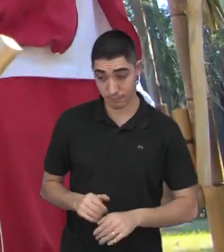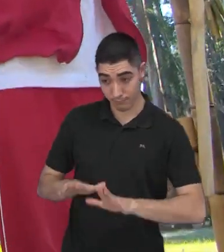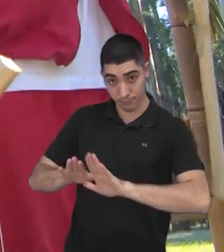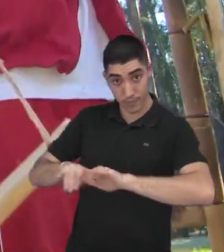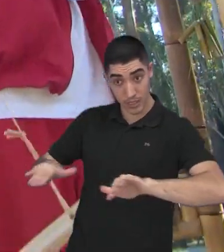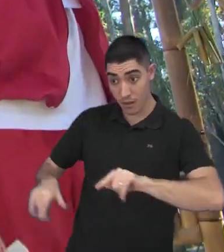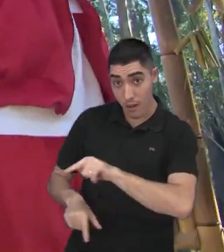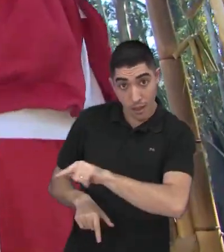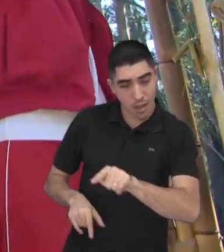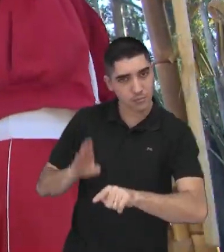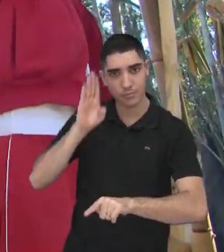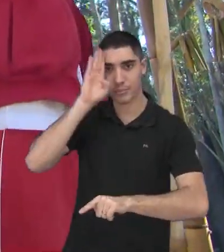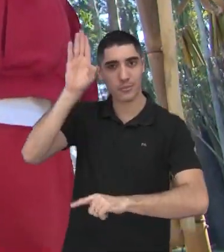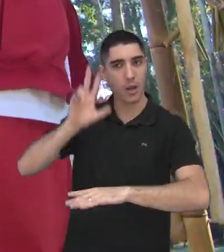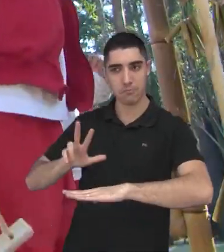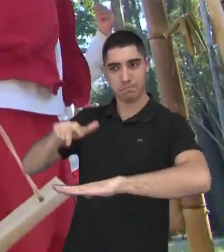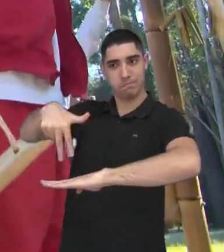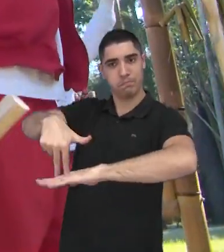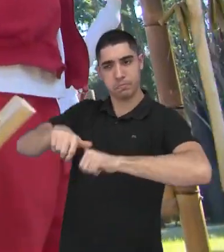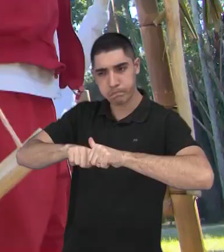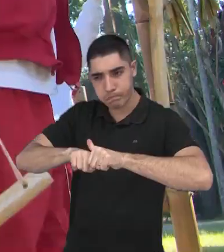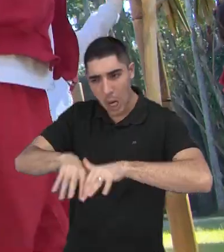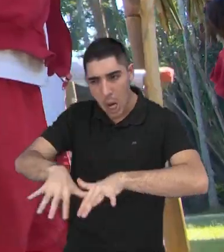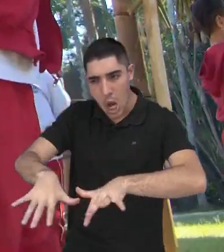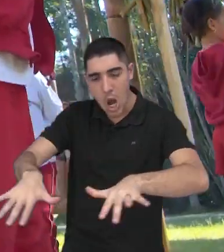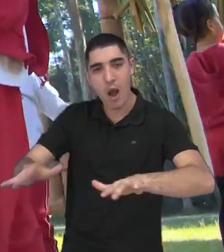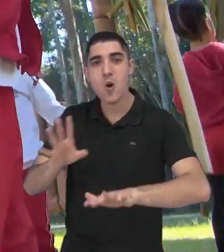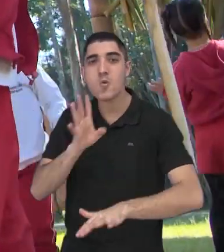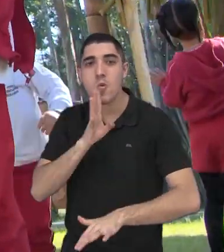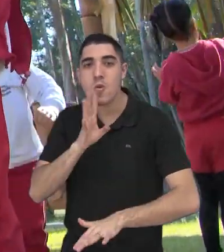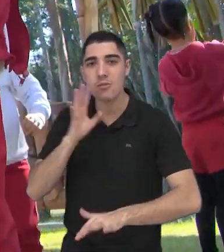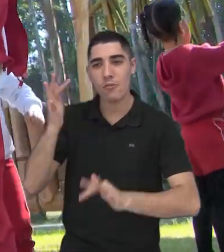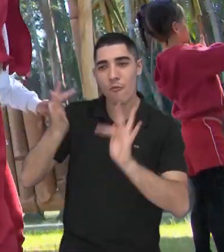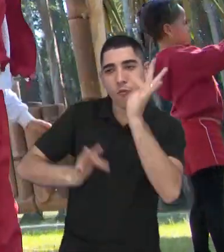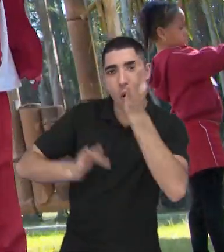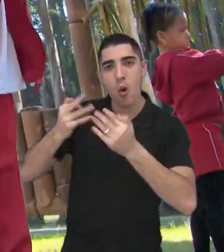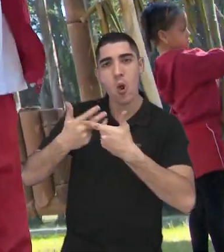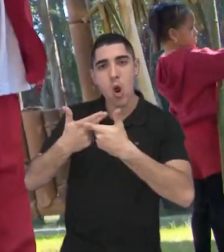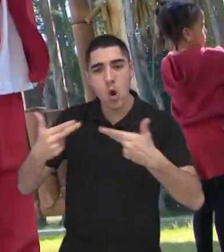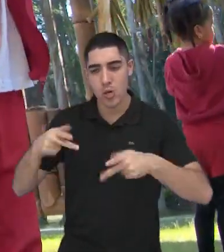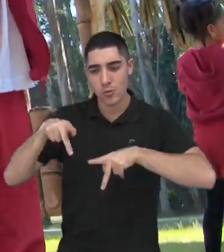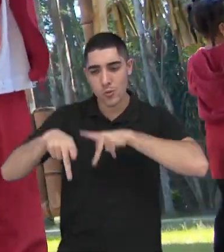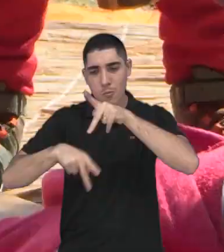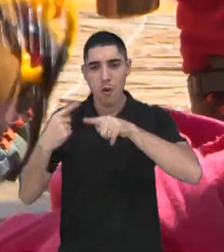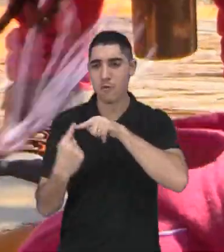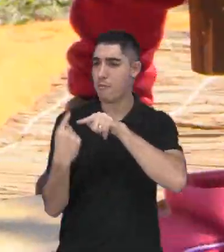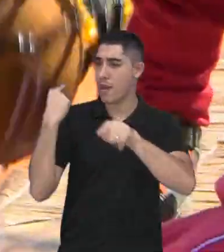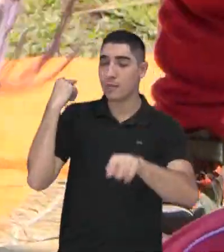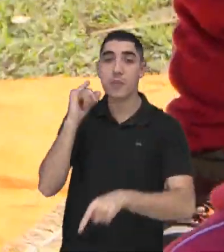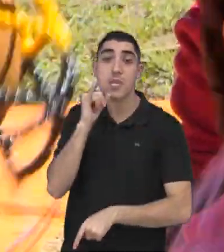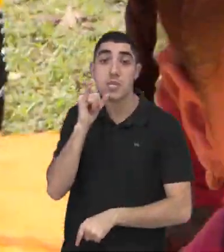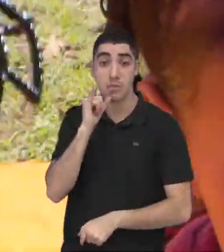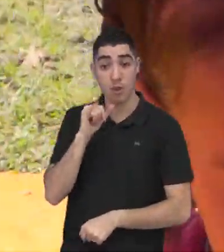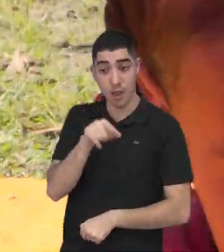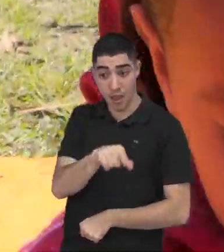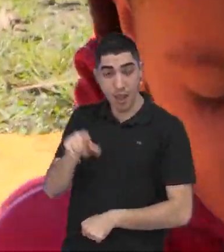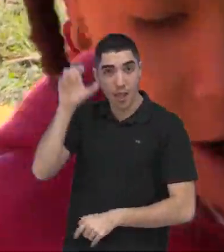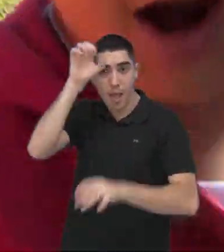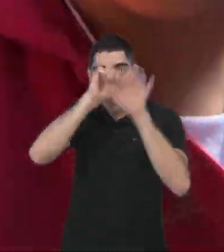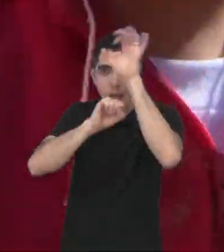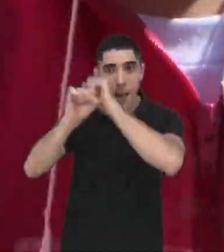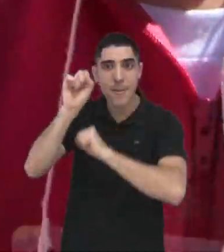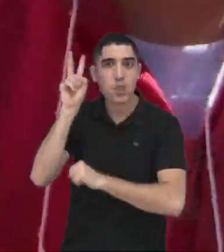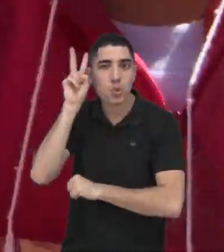As crianças são protagonistas dessa disseminação e perpetuação dos saberes dos povos. Histórias aprendidas